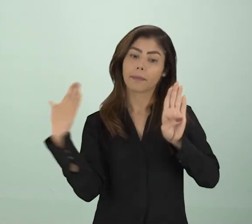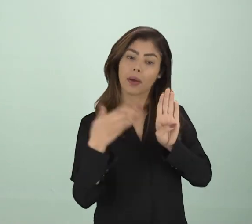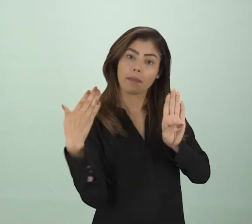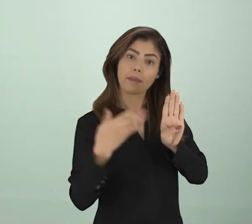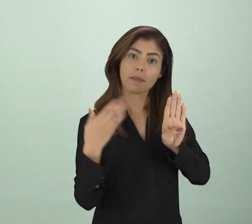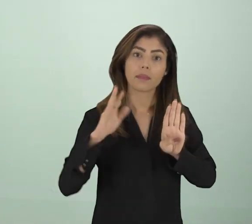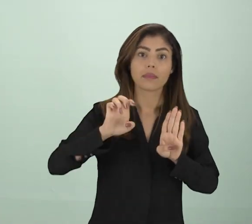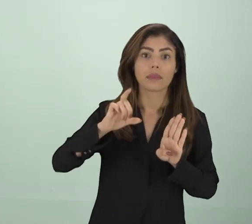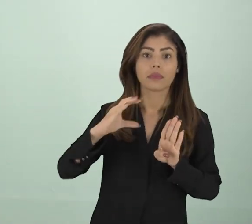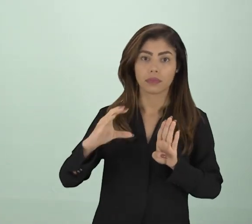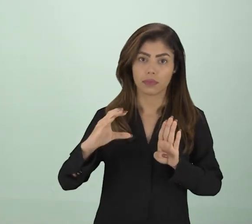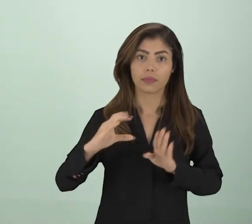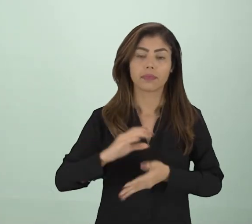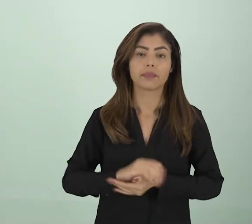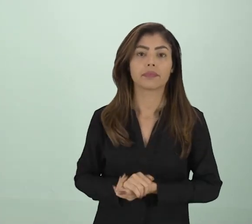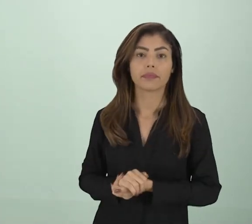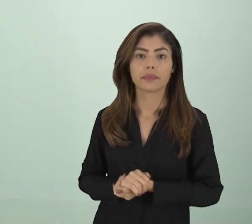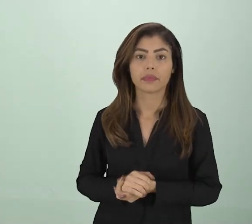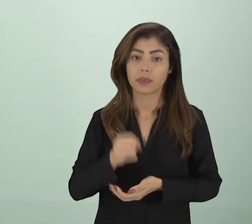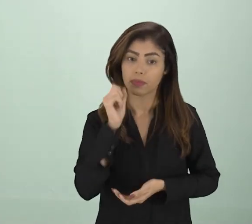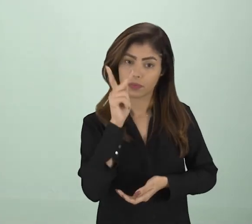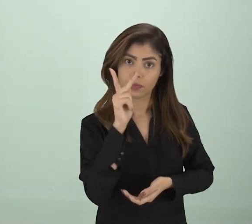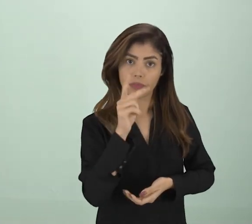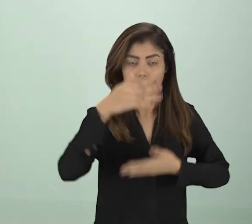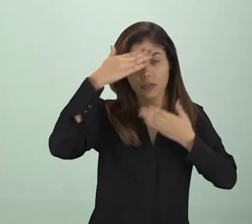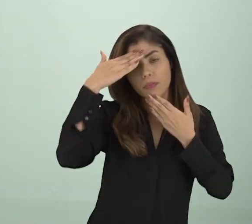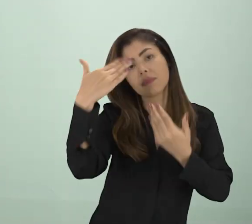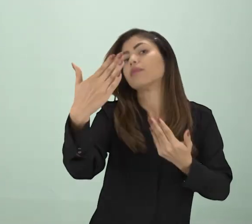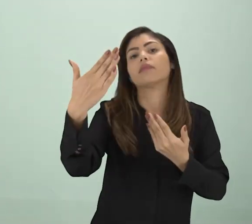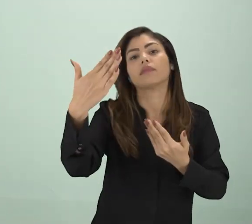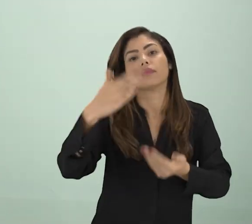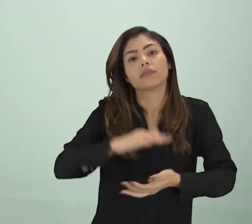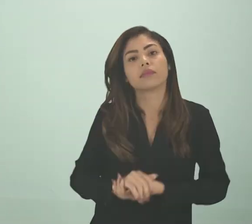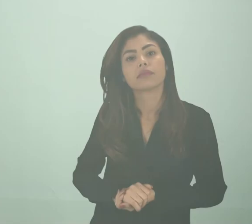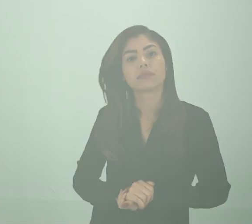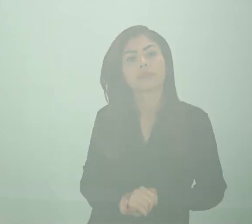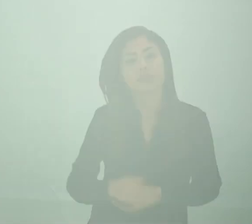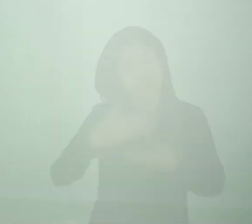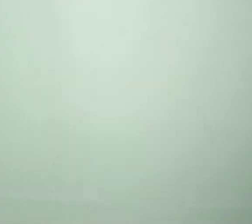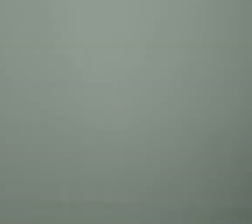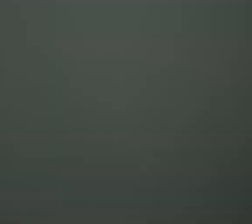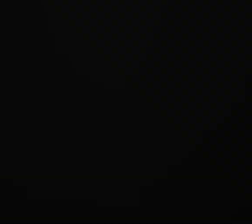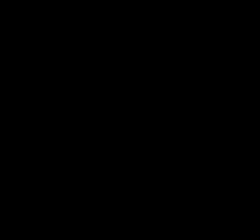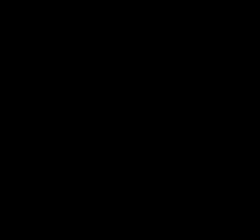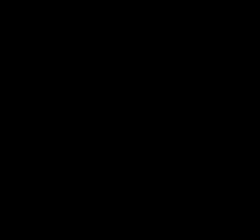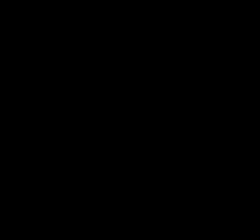na plataforma Eduque. Ok, gente? Obrigado, tá? É um prazer.